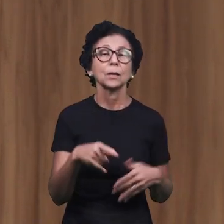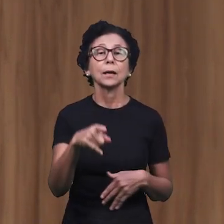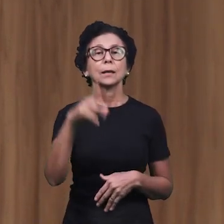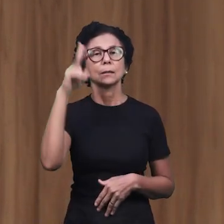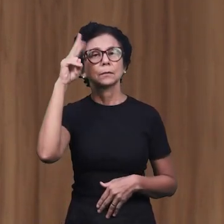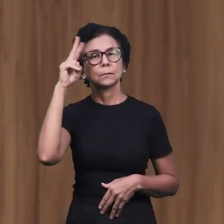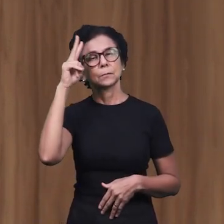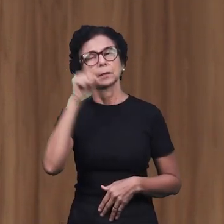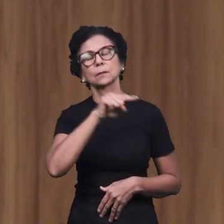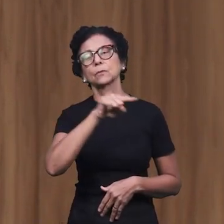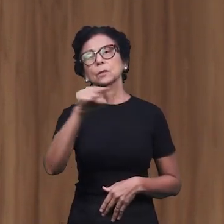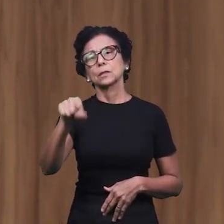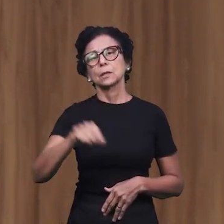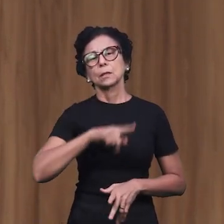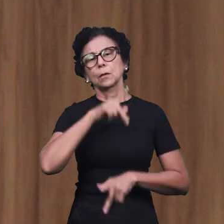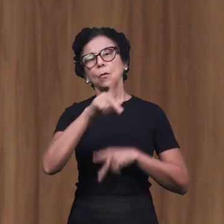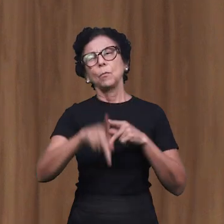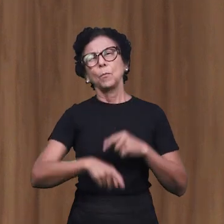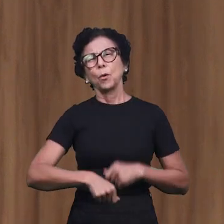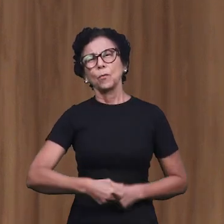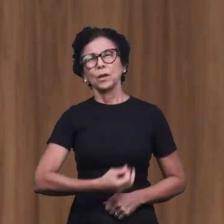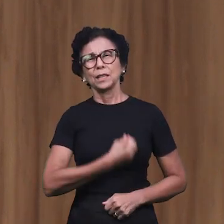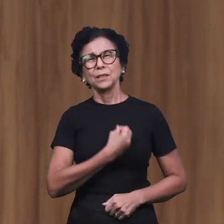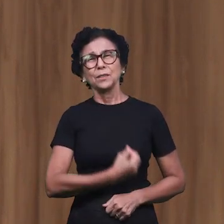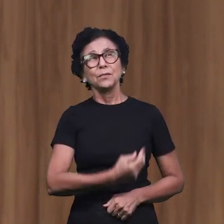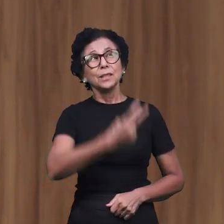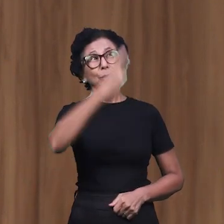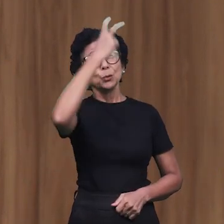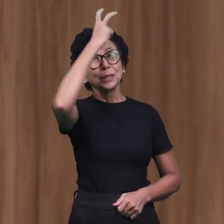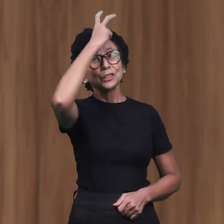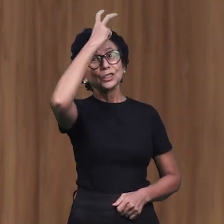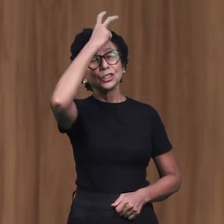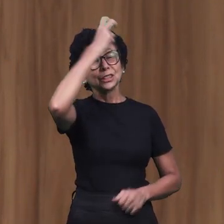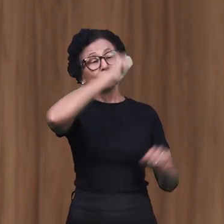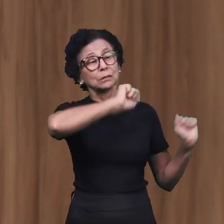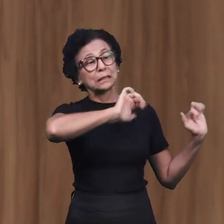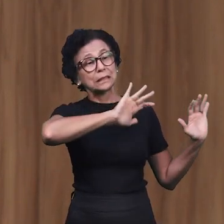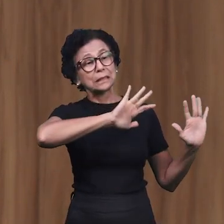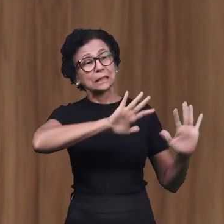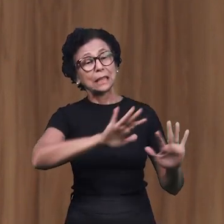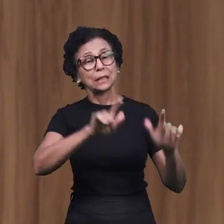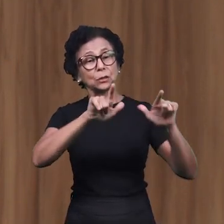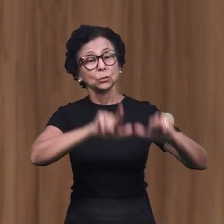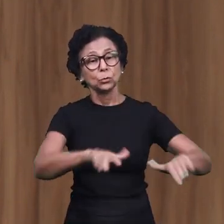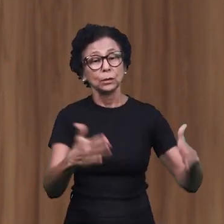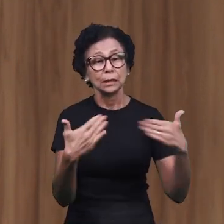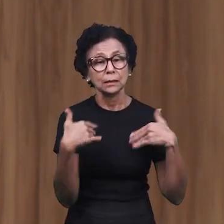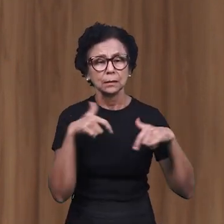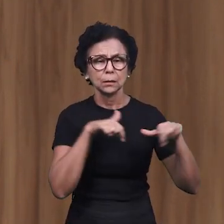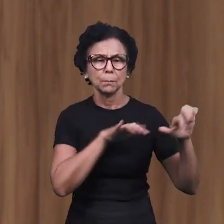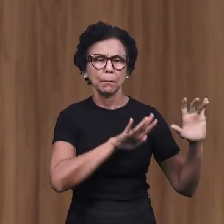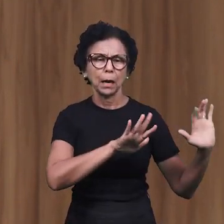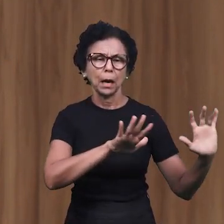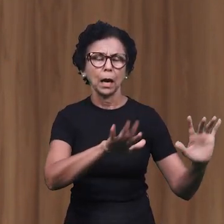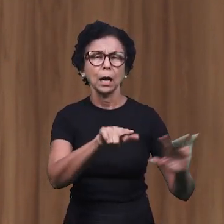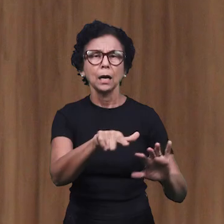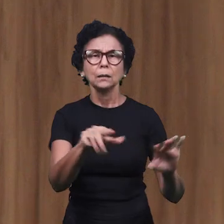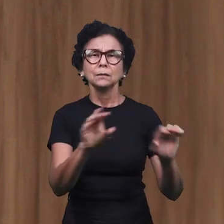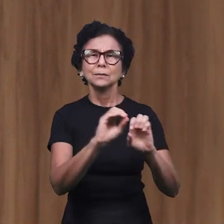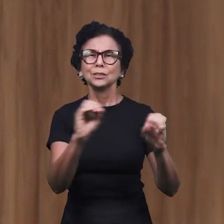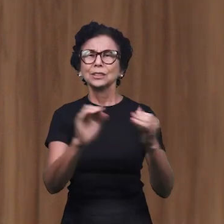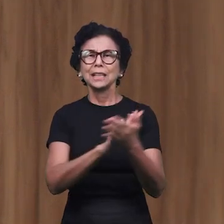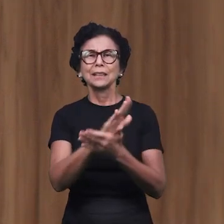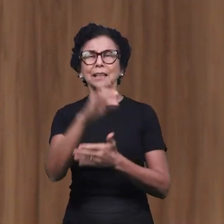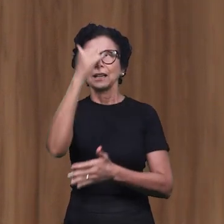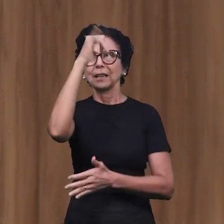irmãos, era um povo que saiu do Egito, estava no deserto, não tinha posto de saúde, não tinha água encanada, não tinha